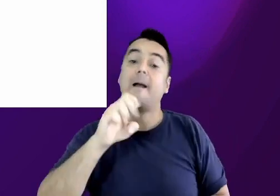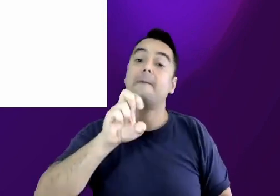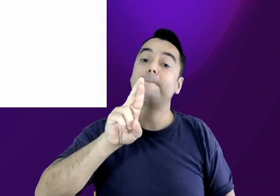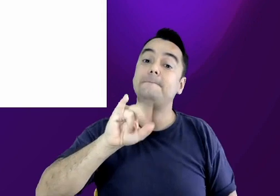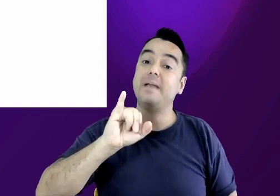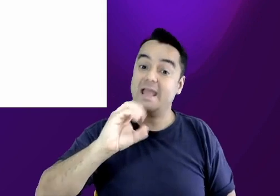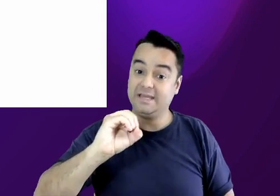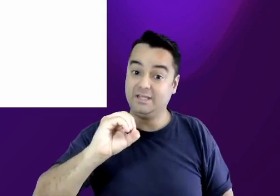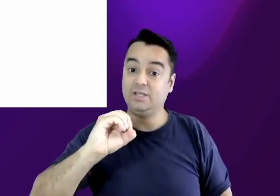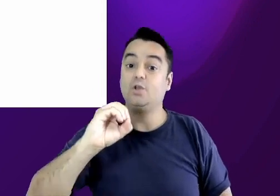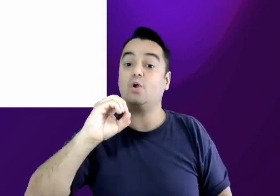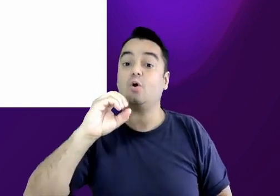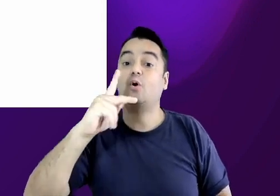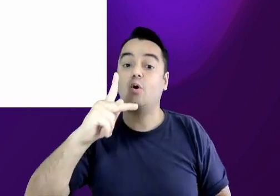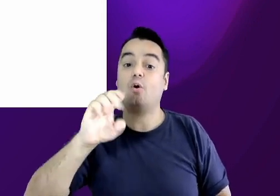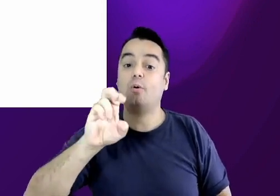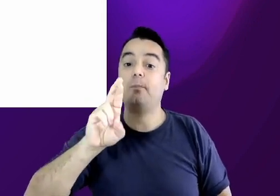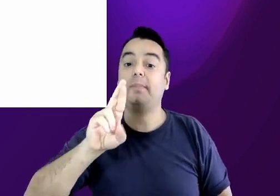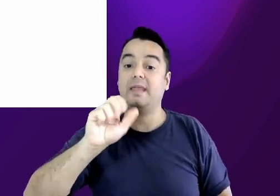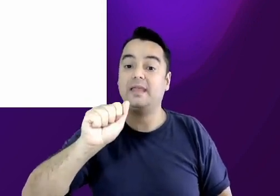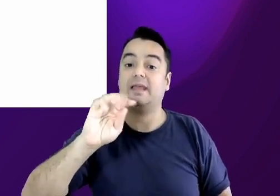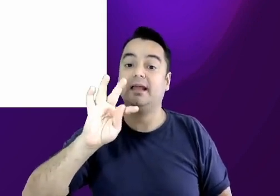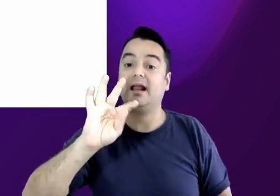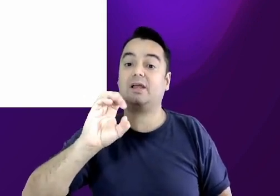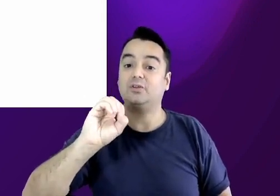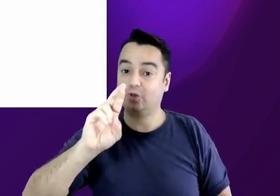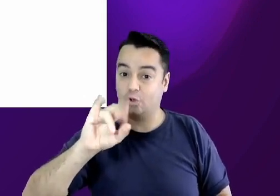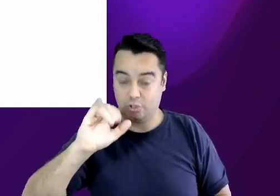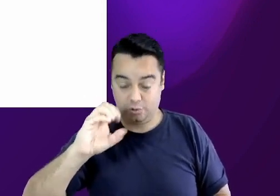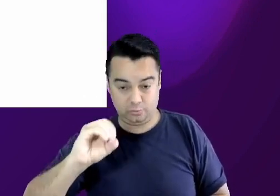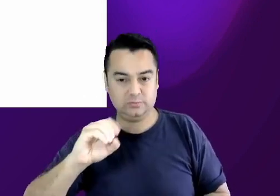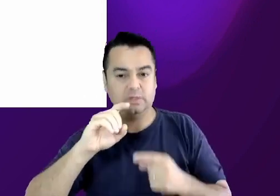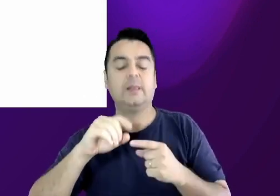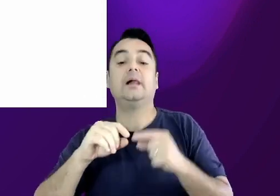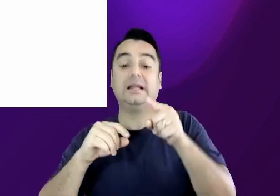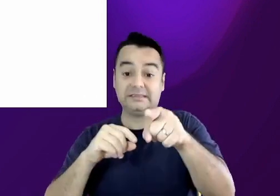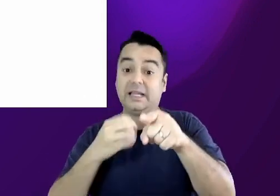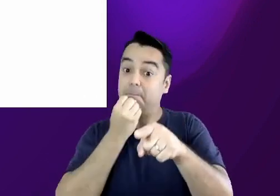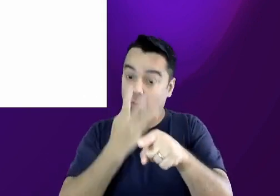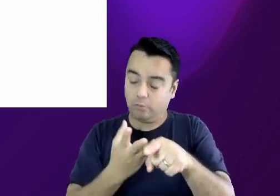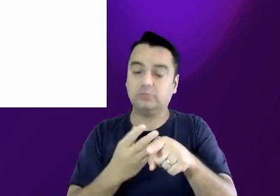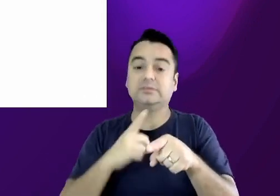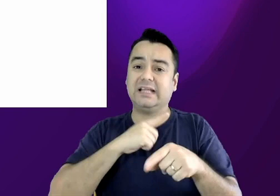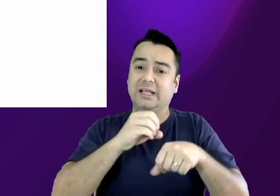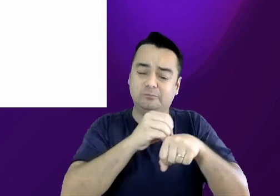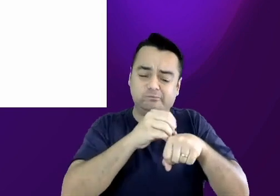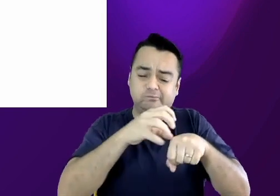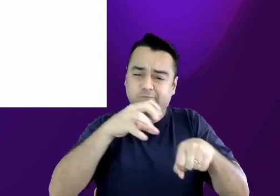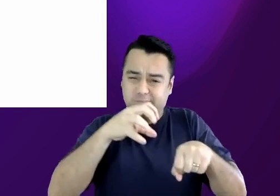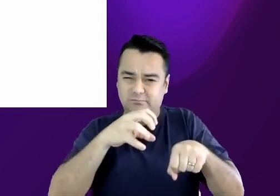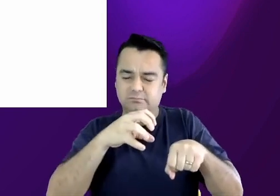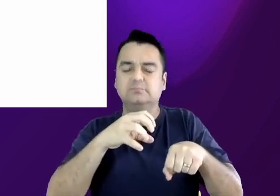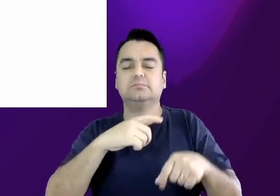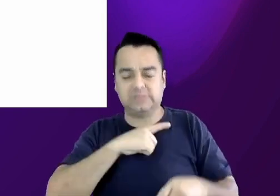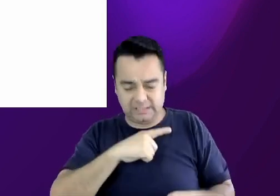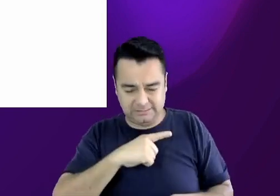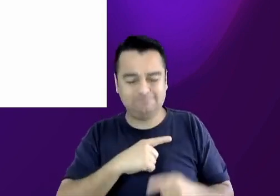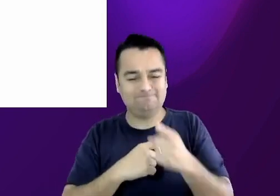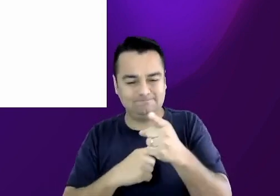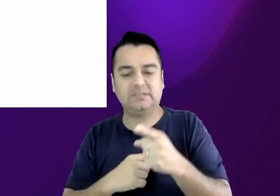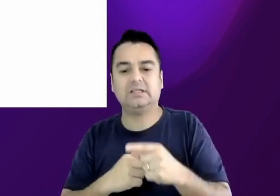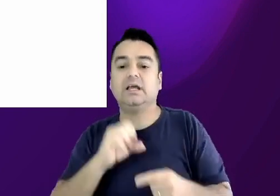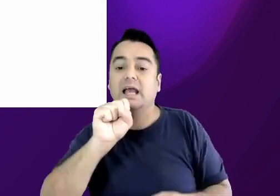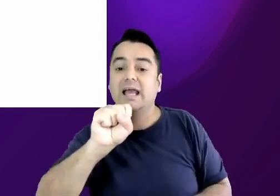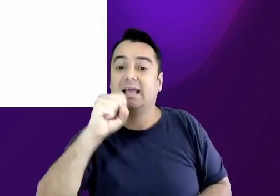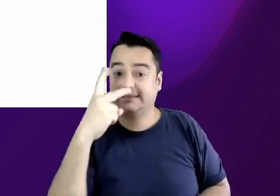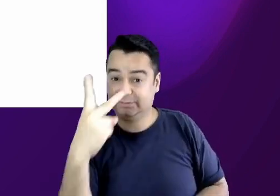uma ótima possibilidade para aqueles pacientes em bom estado geral, que têm tumores de junção esôfago-gástrica. O